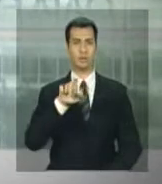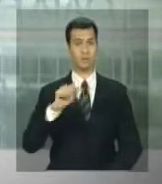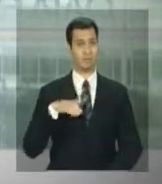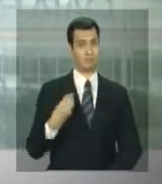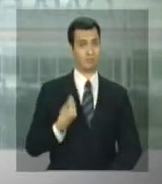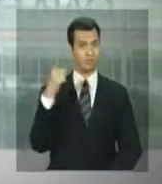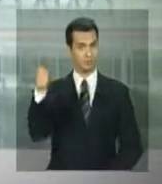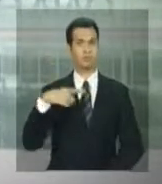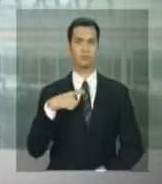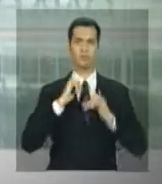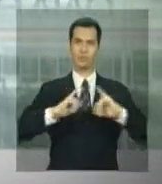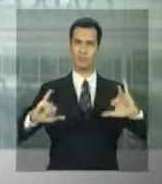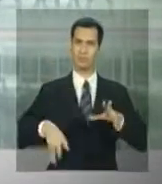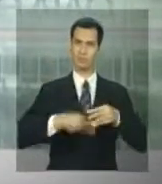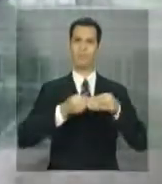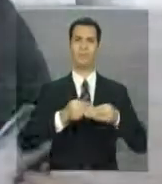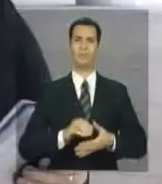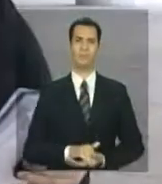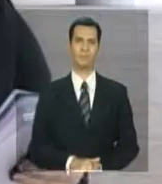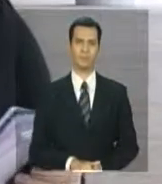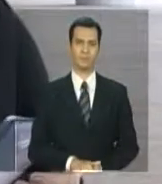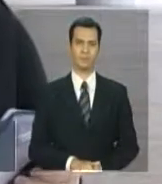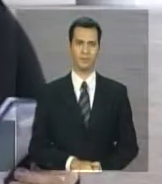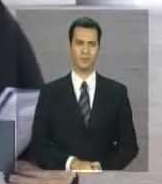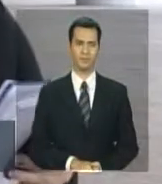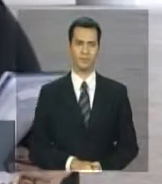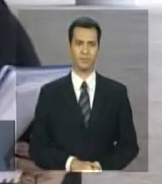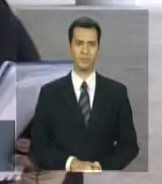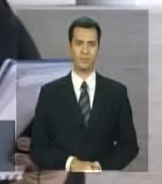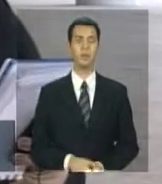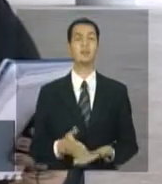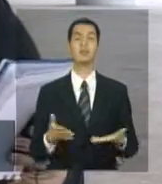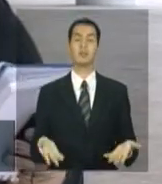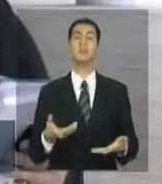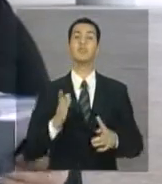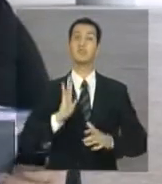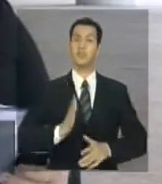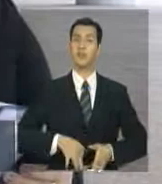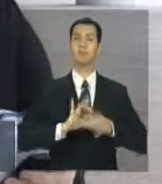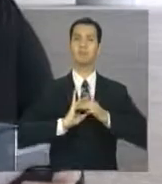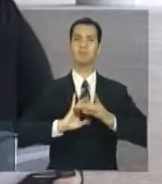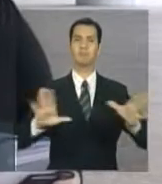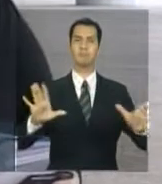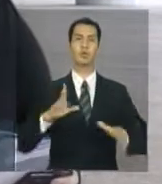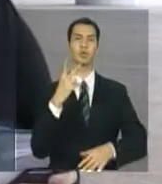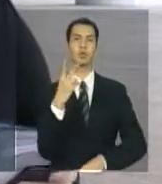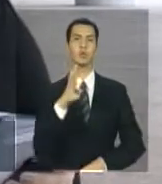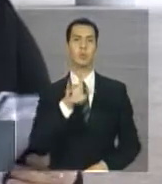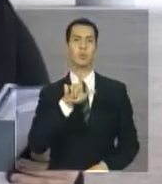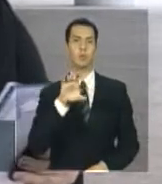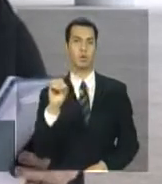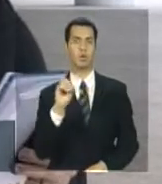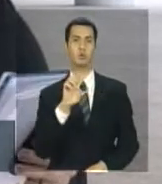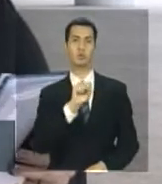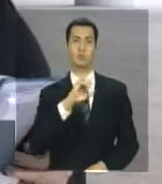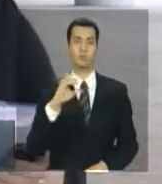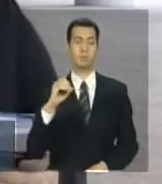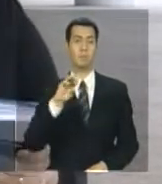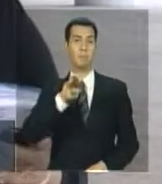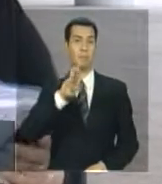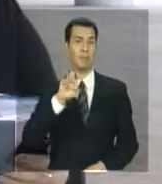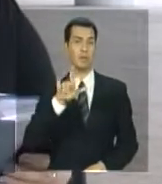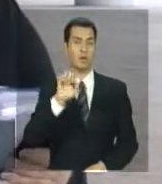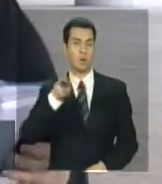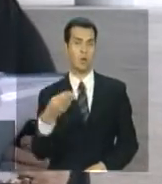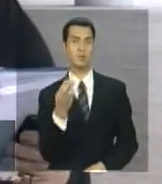as informações. Carol? Renata, foram autorizados mais de 2 bilhões e 300 milhões de reais.